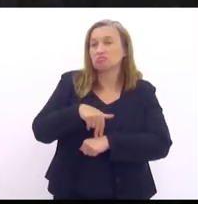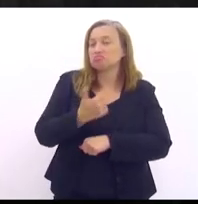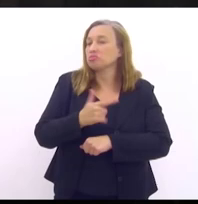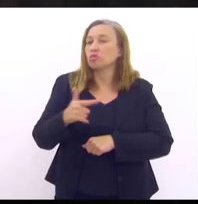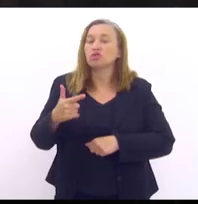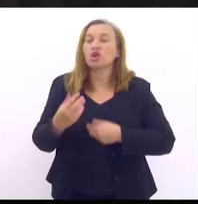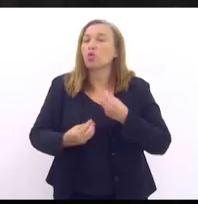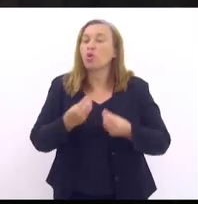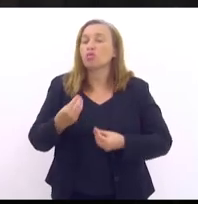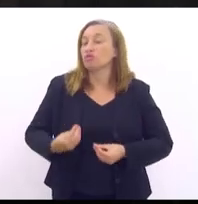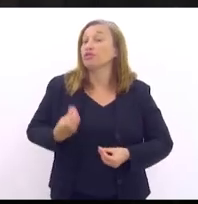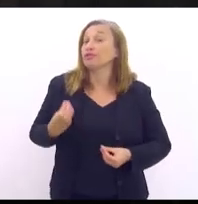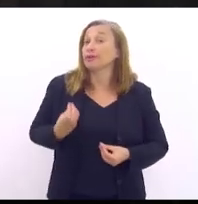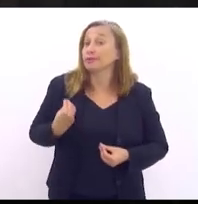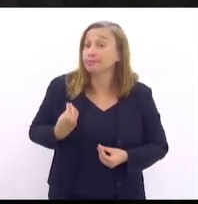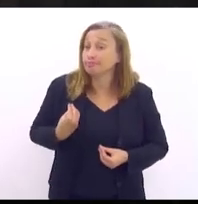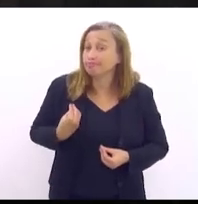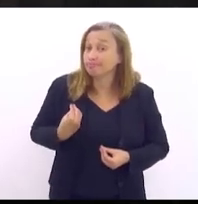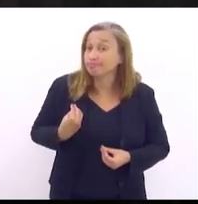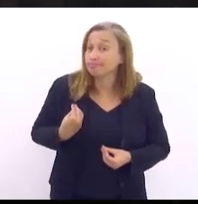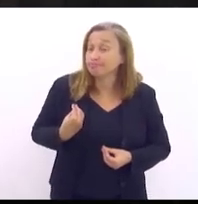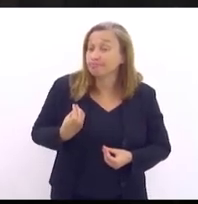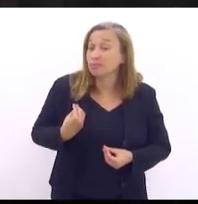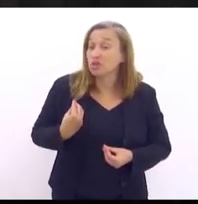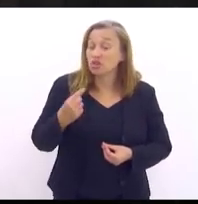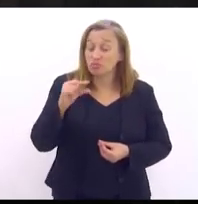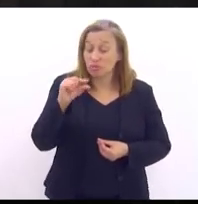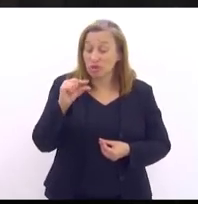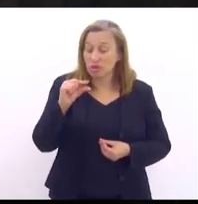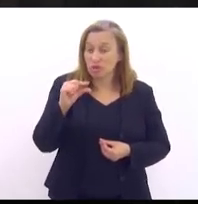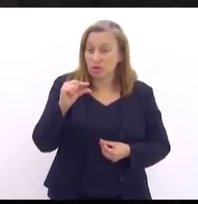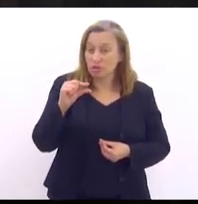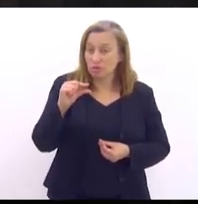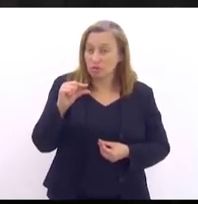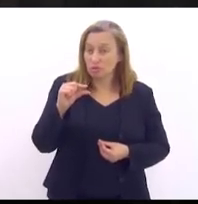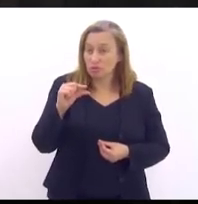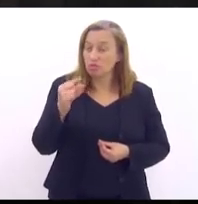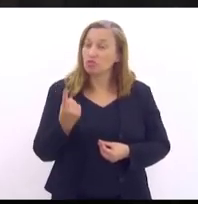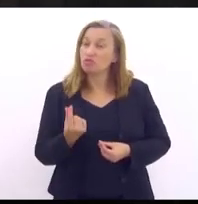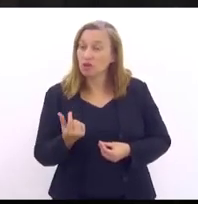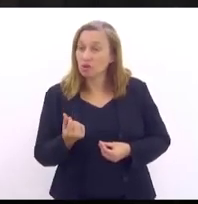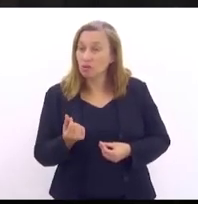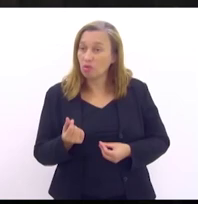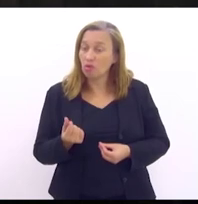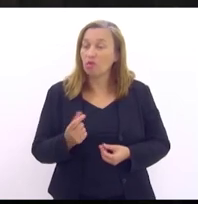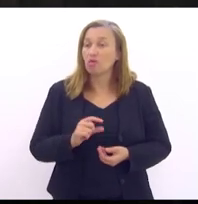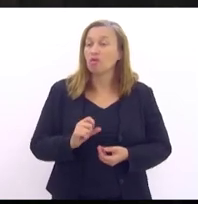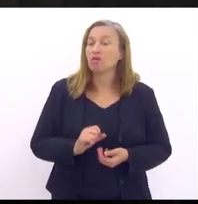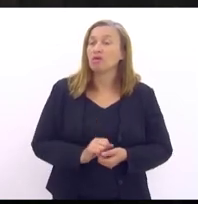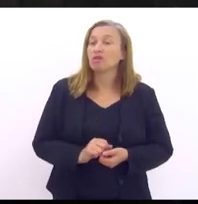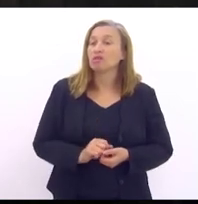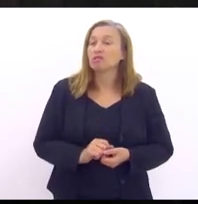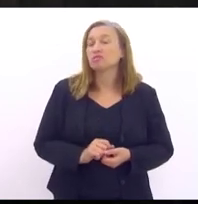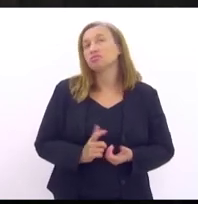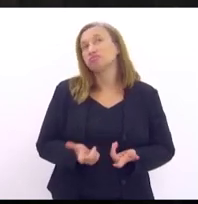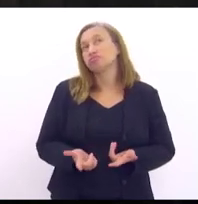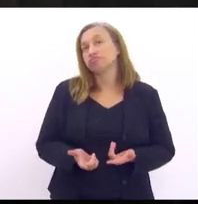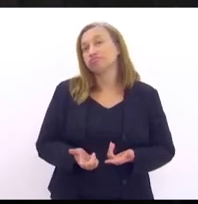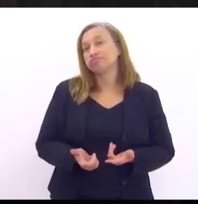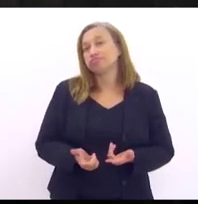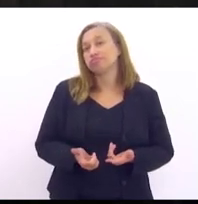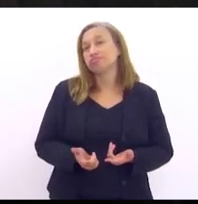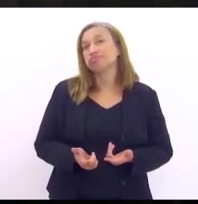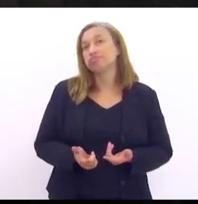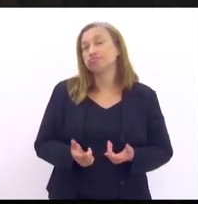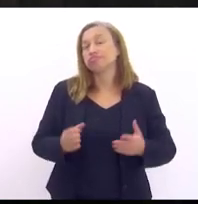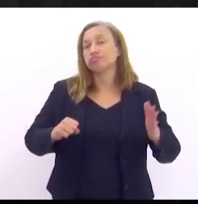como sobreviver. E este pequeno aumento de alíquota vai render, foi calculado o impacto, sim,